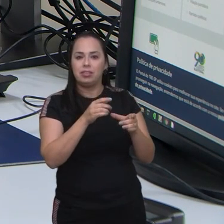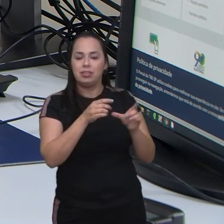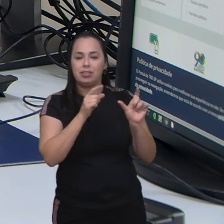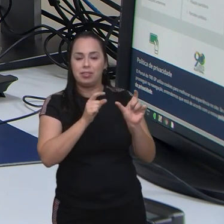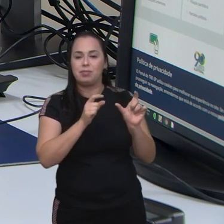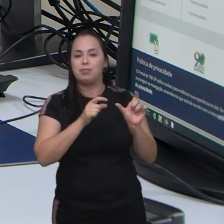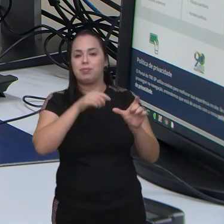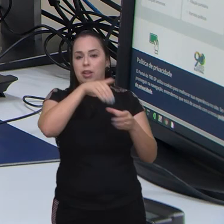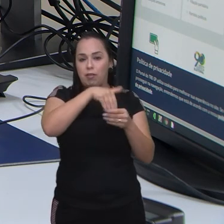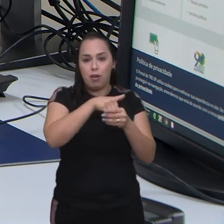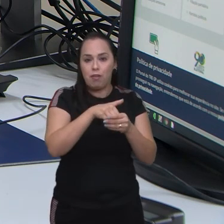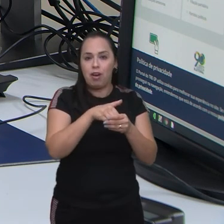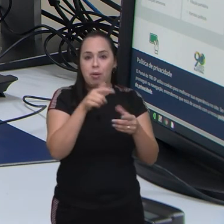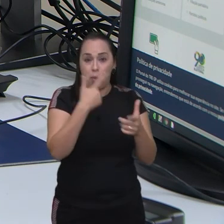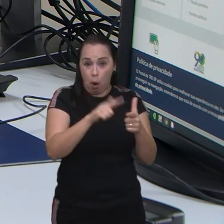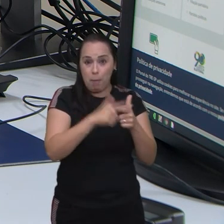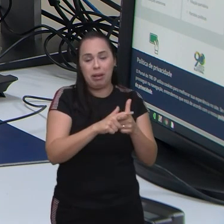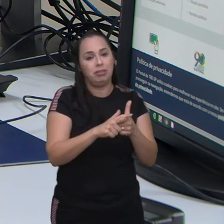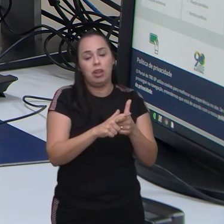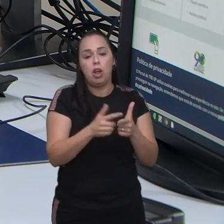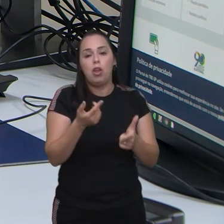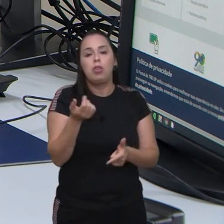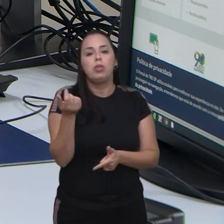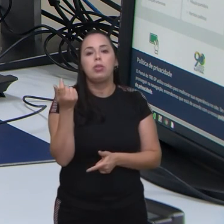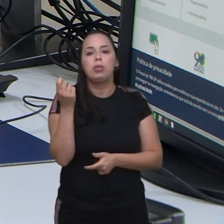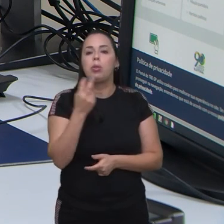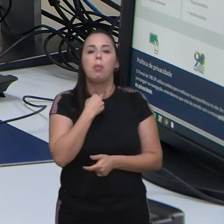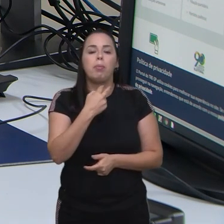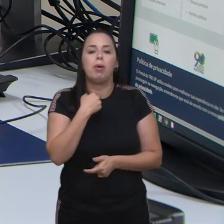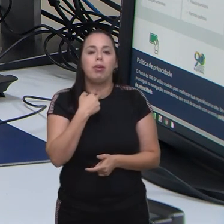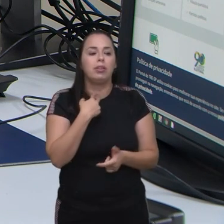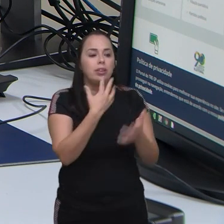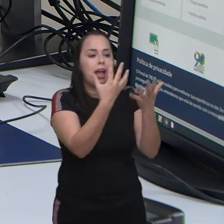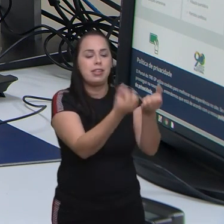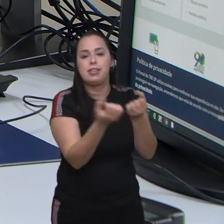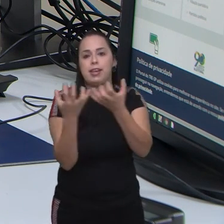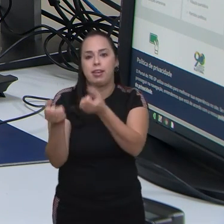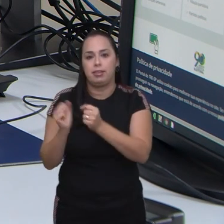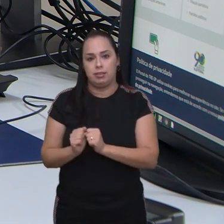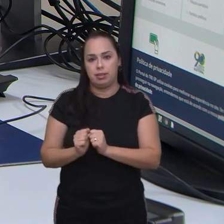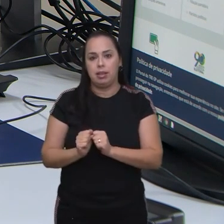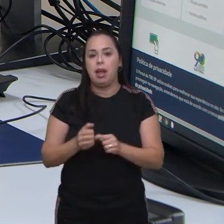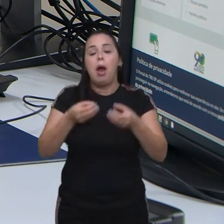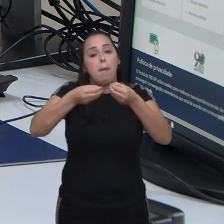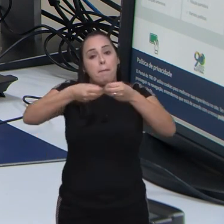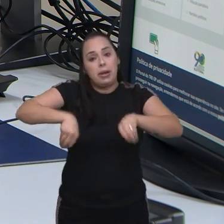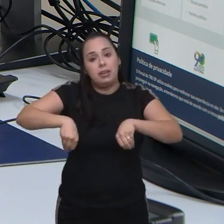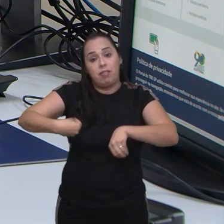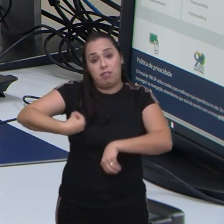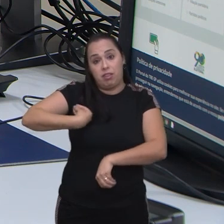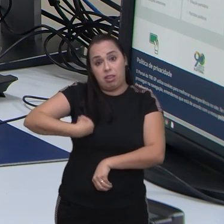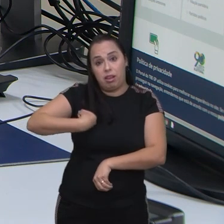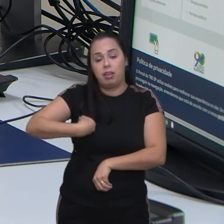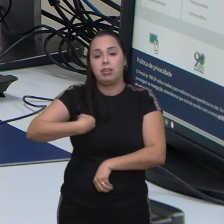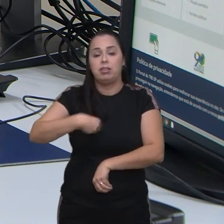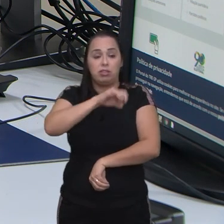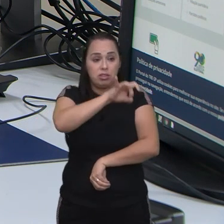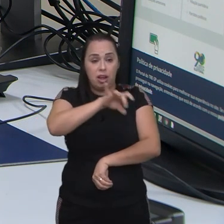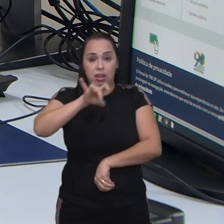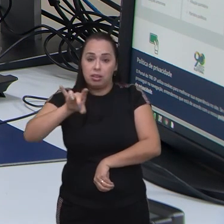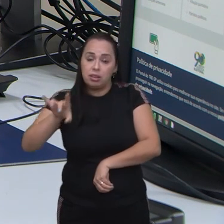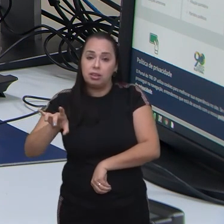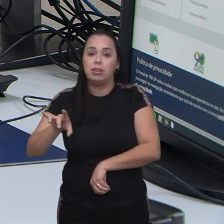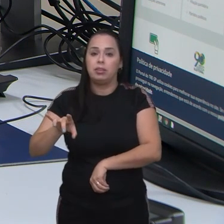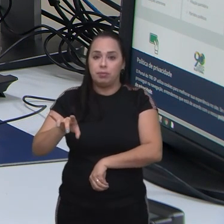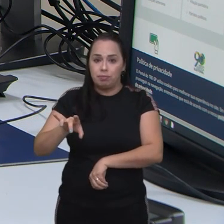se matricular ou assumir o cargo público, entre outras consequências que acabam prejudicando a vida do cidadão,